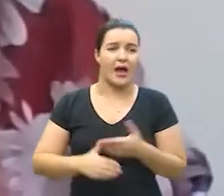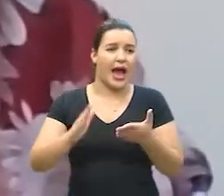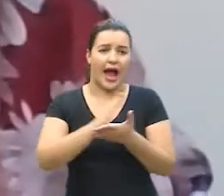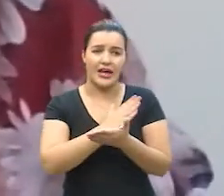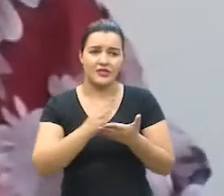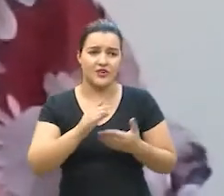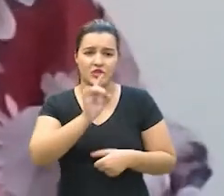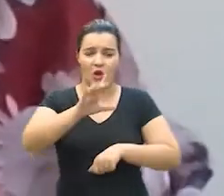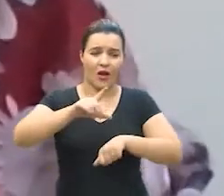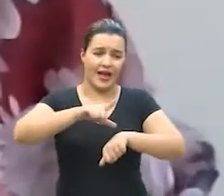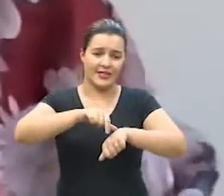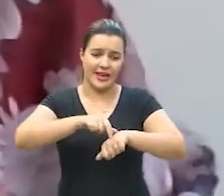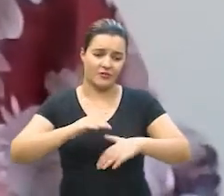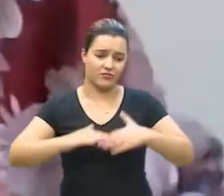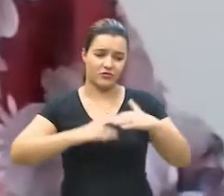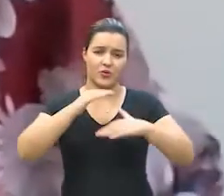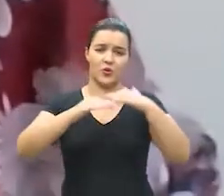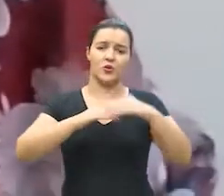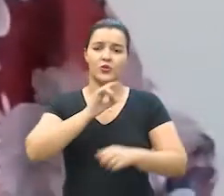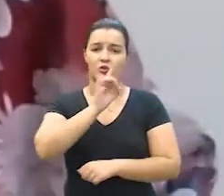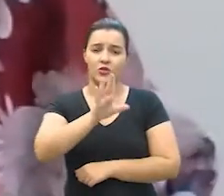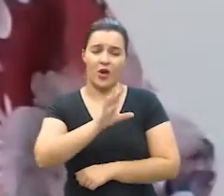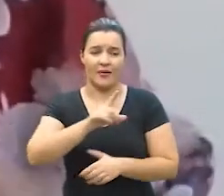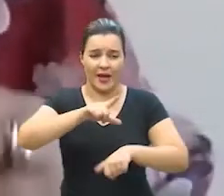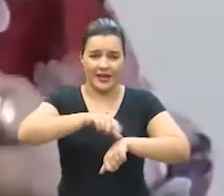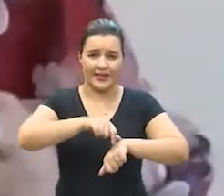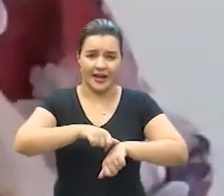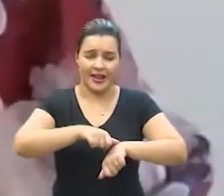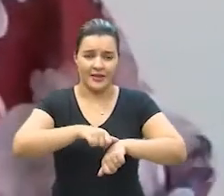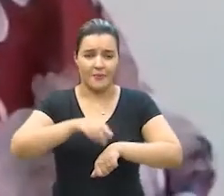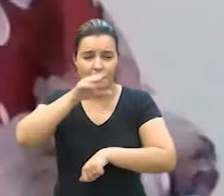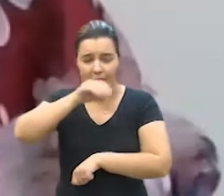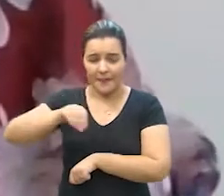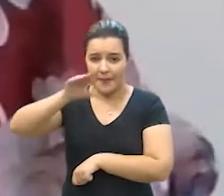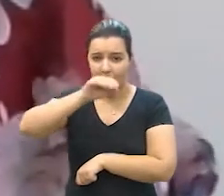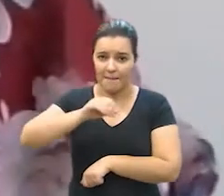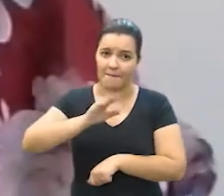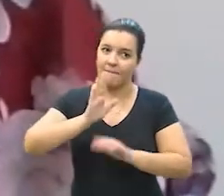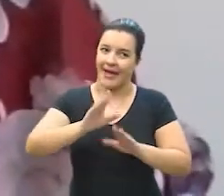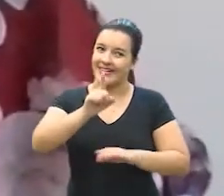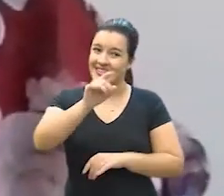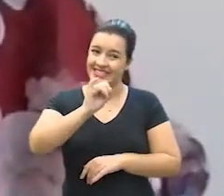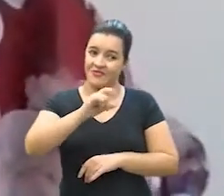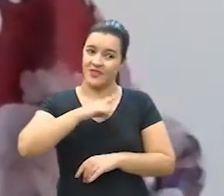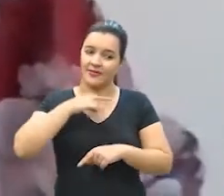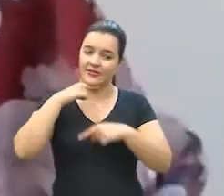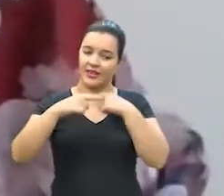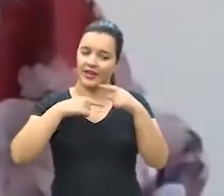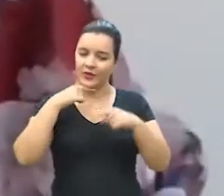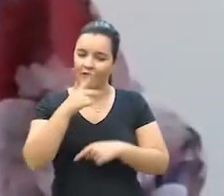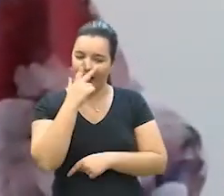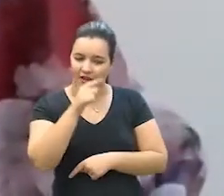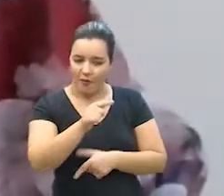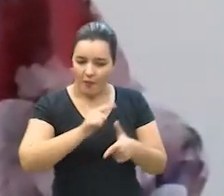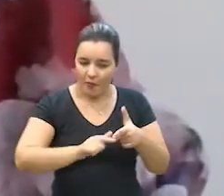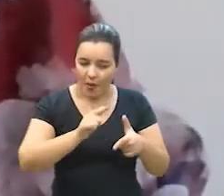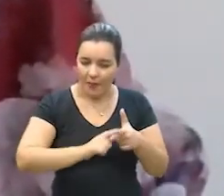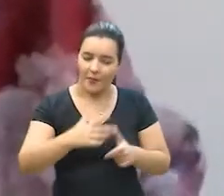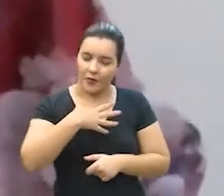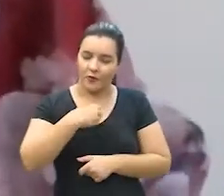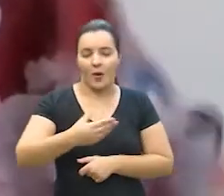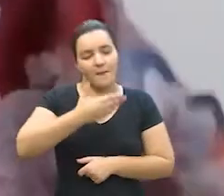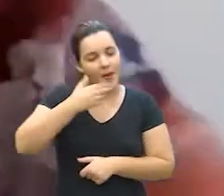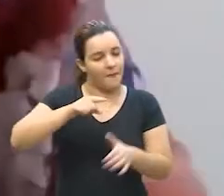de desenvolvimento, ou só um atraso na aquisição da fala. Mas quanto mais precoce for o